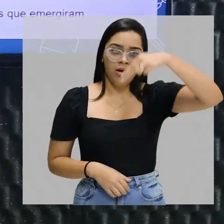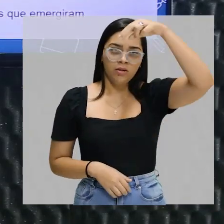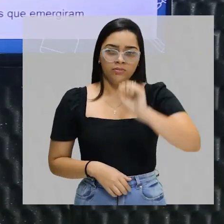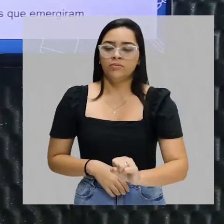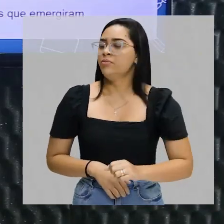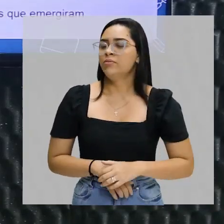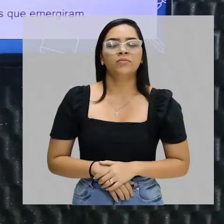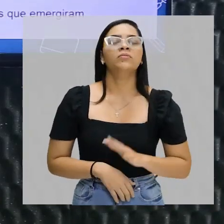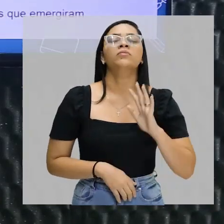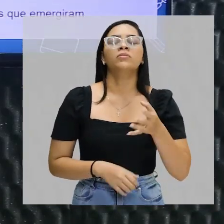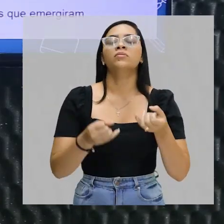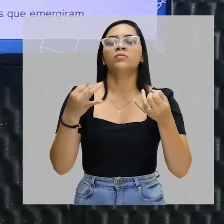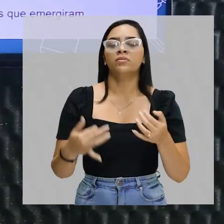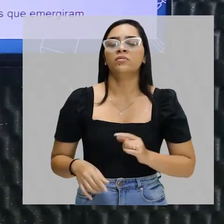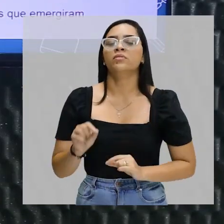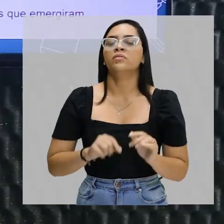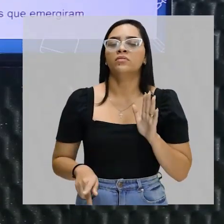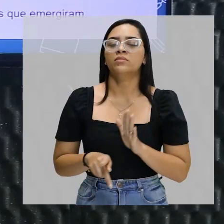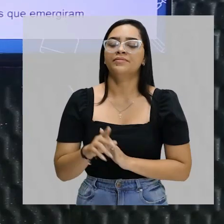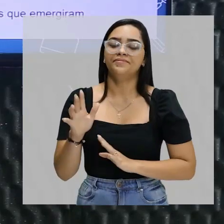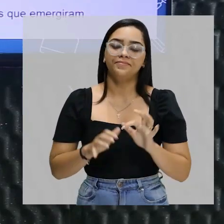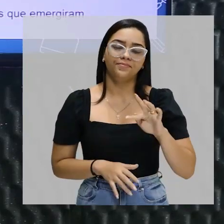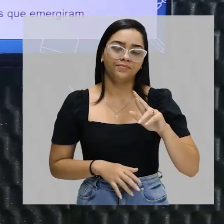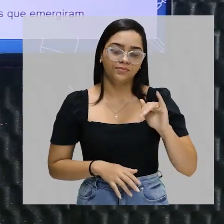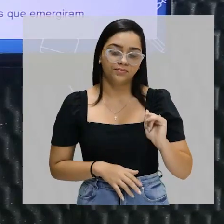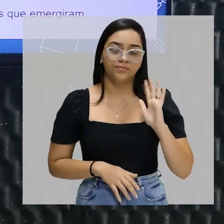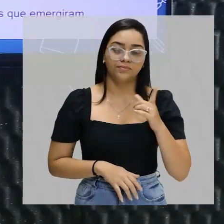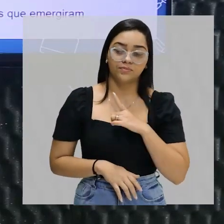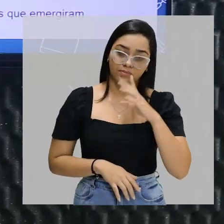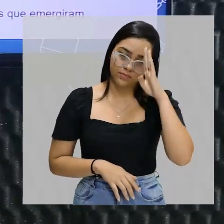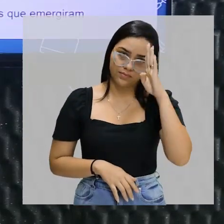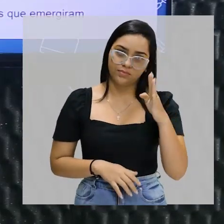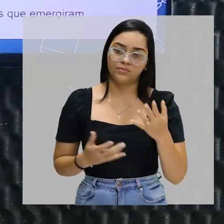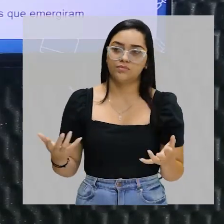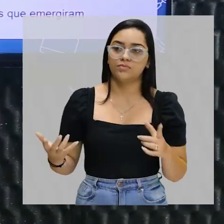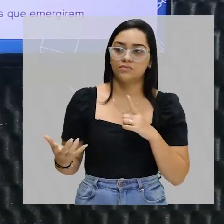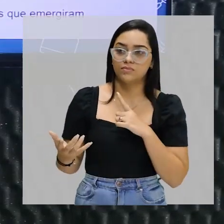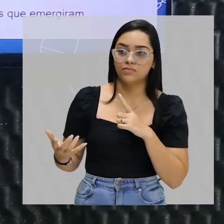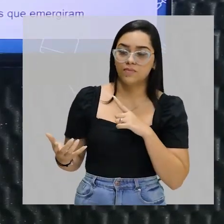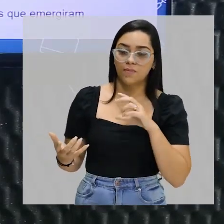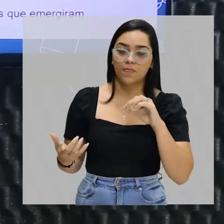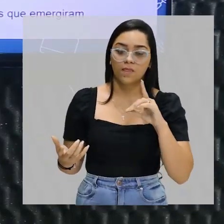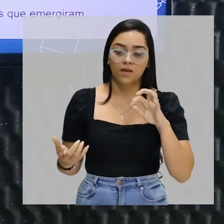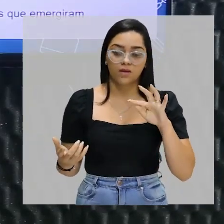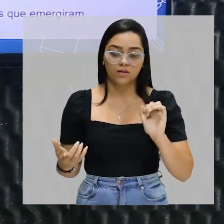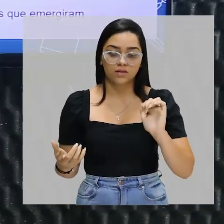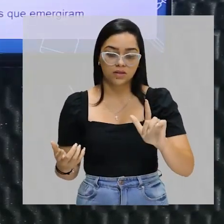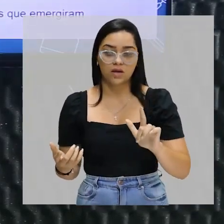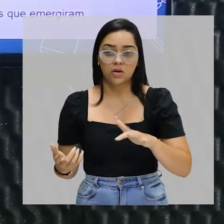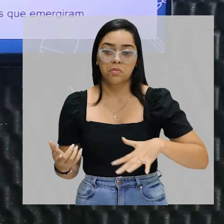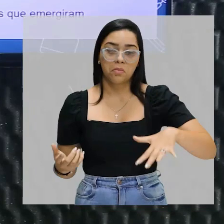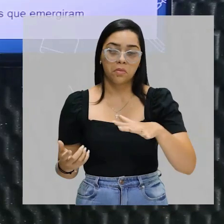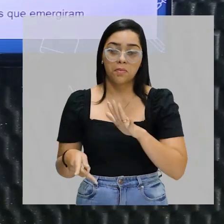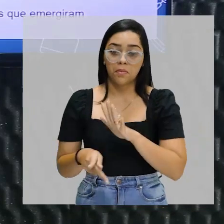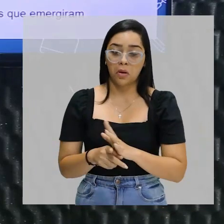tá quando nós falamos aí sobre a questão da Guerra Fria nós vamos ter principalmente a parte né ocidental que vai ser de maioria